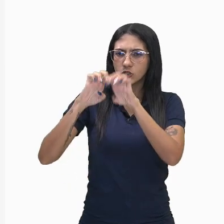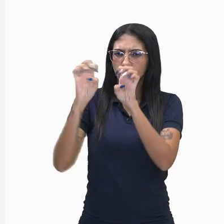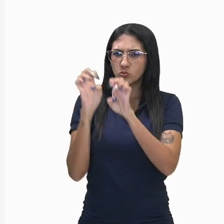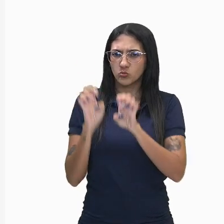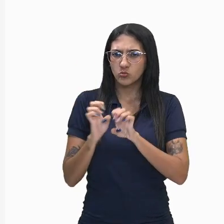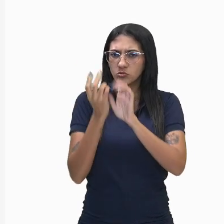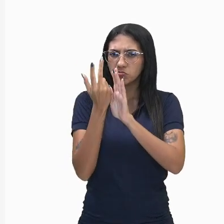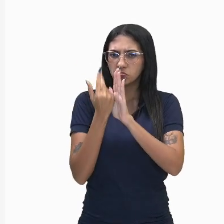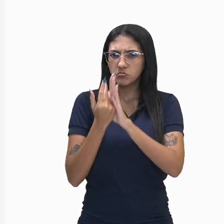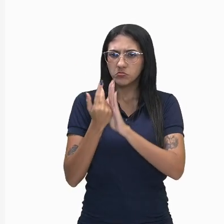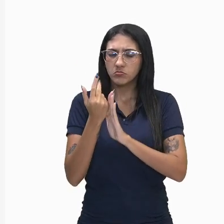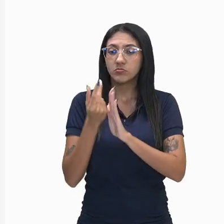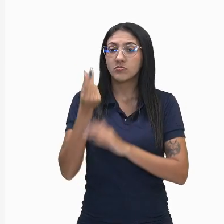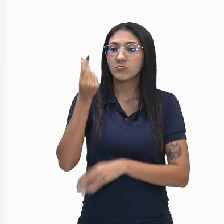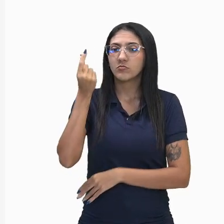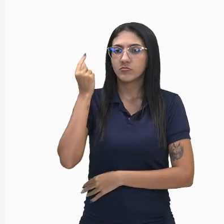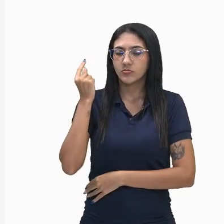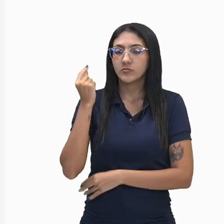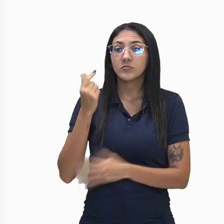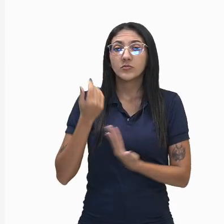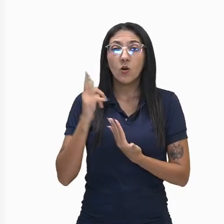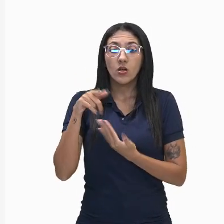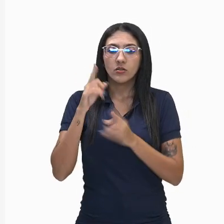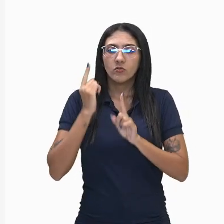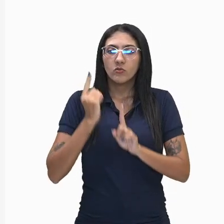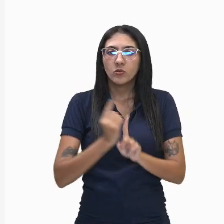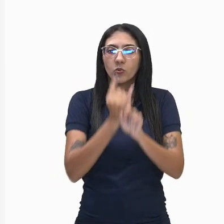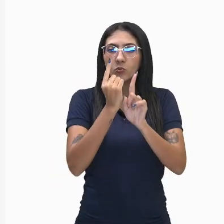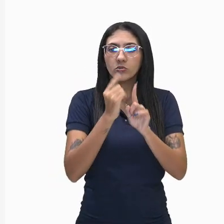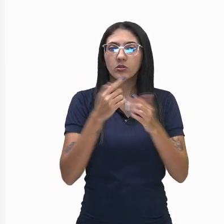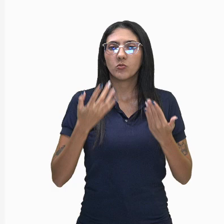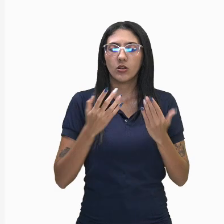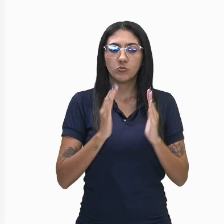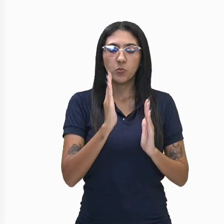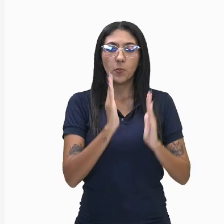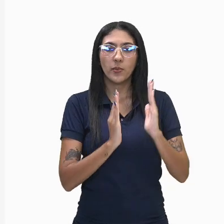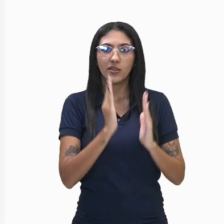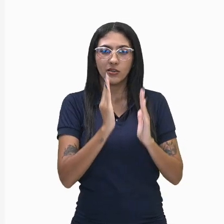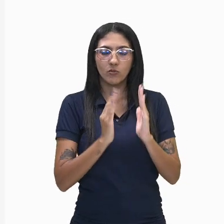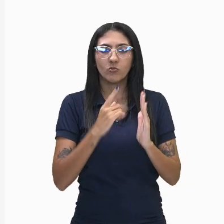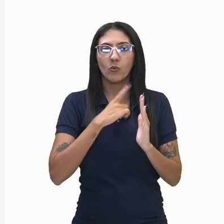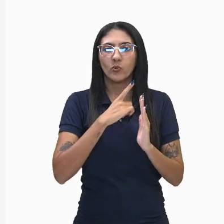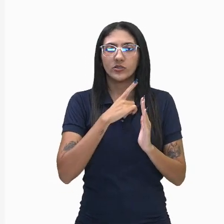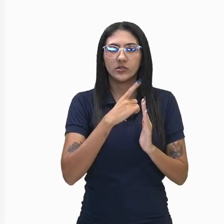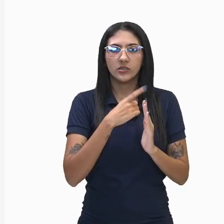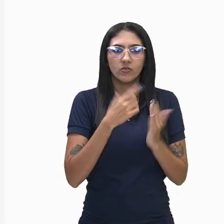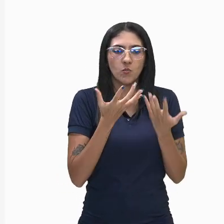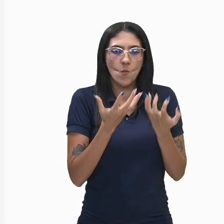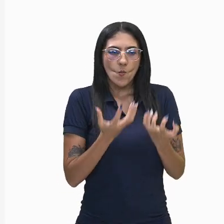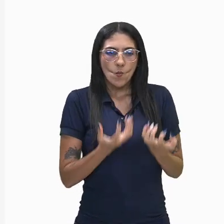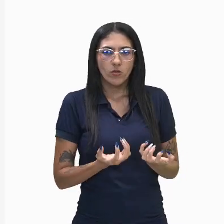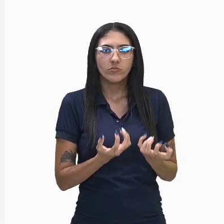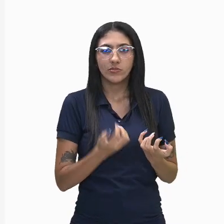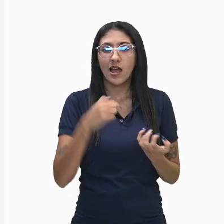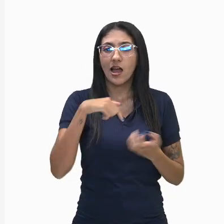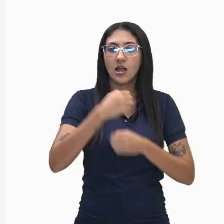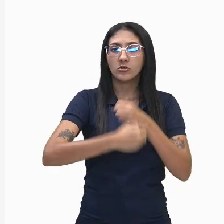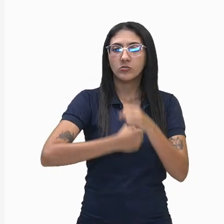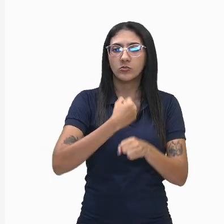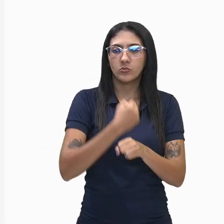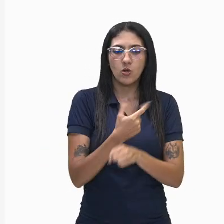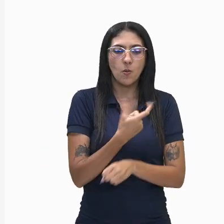revelada justamente em uma seca no Amazonas no ano de 2023.